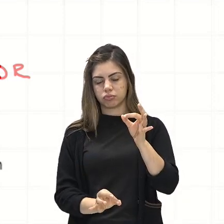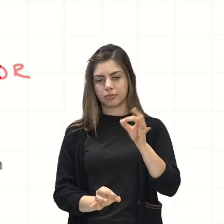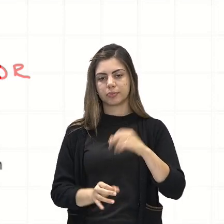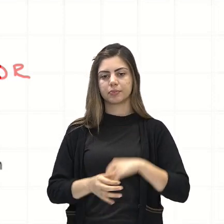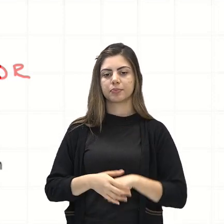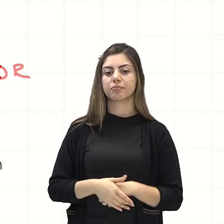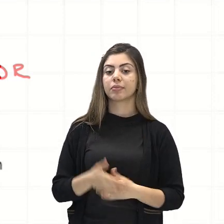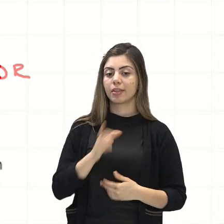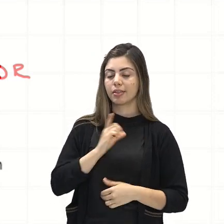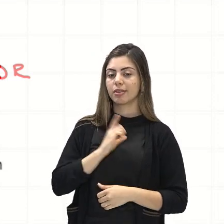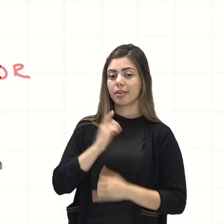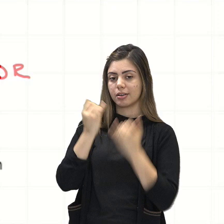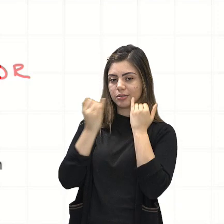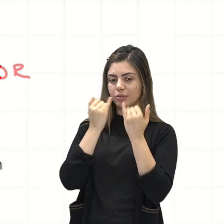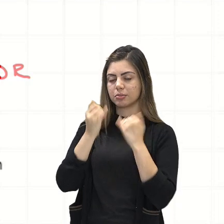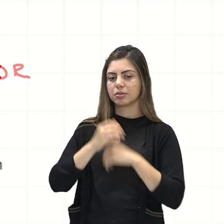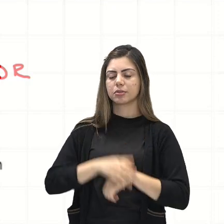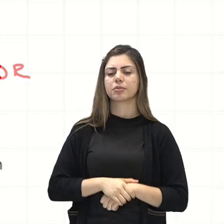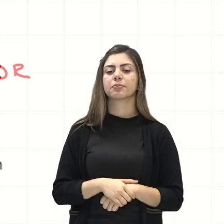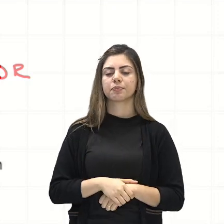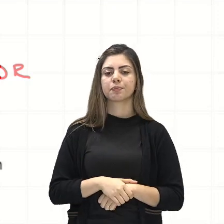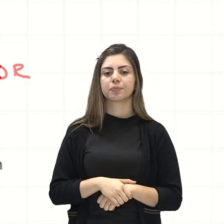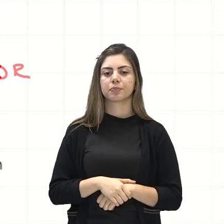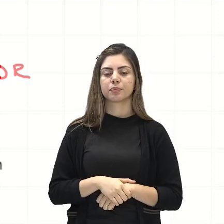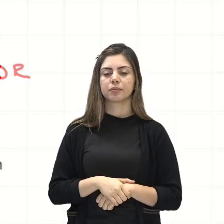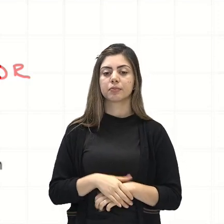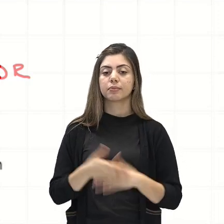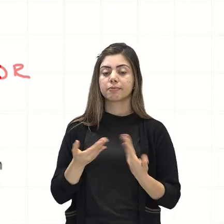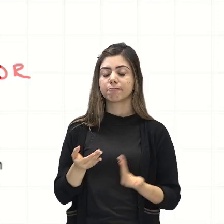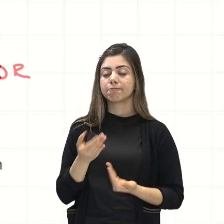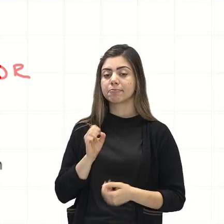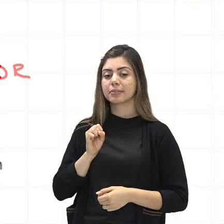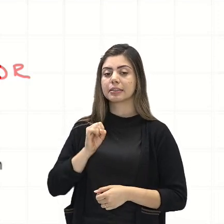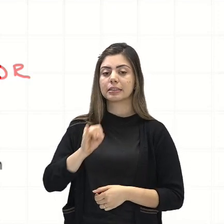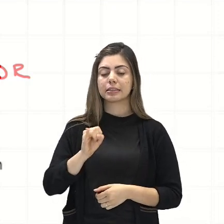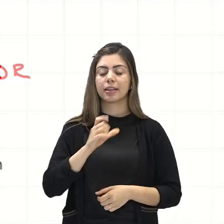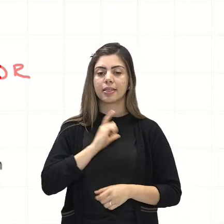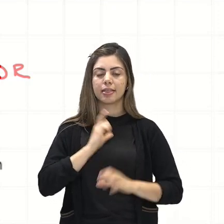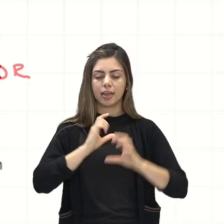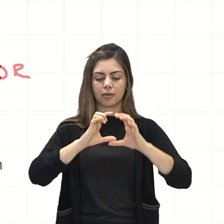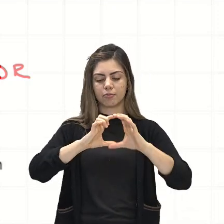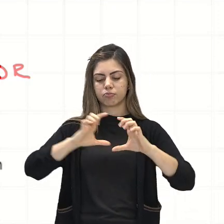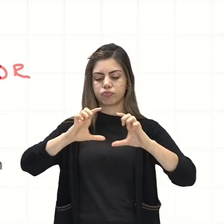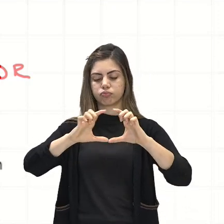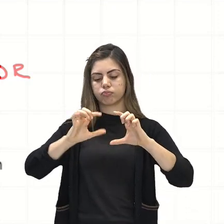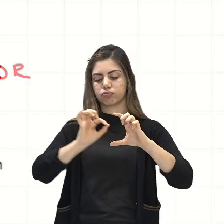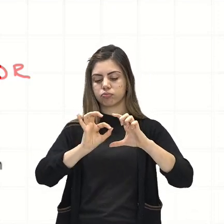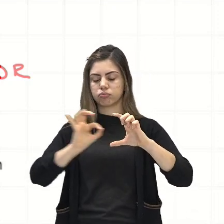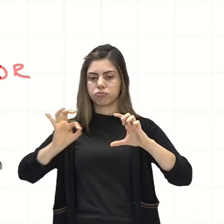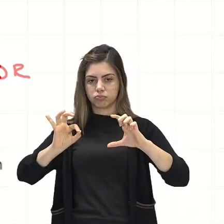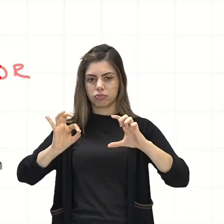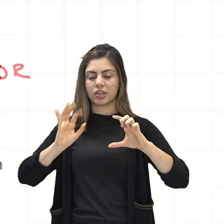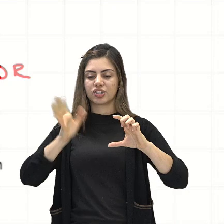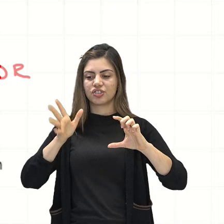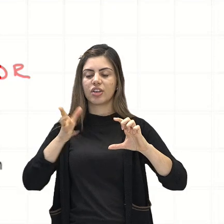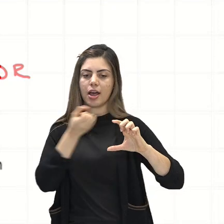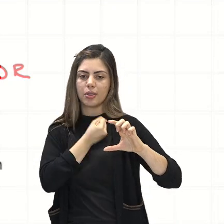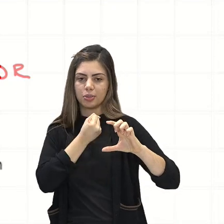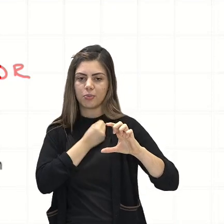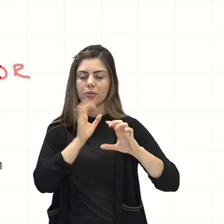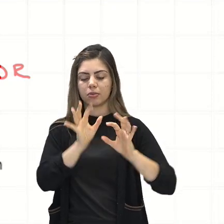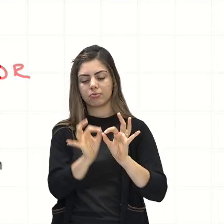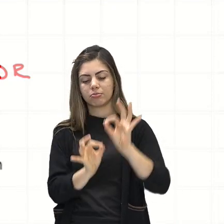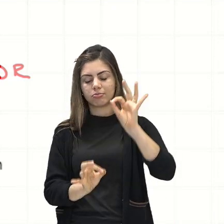Pronto. Então, se eu tenho o raio e se eu tenho a altura desse cilindro,